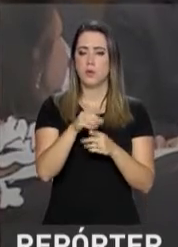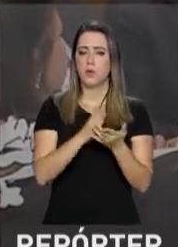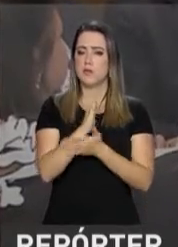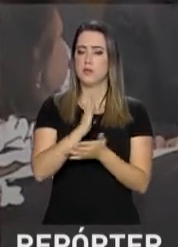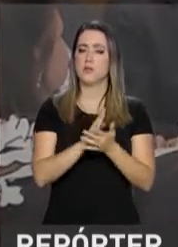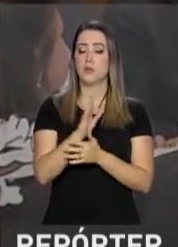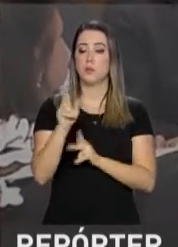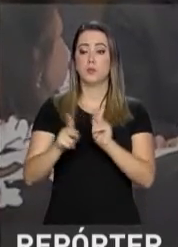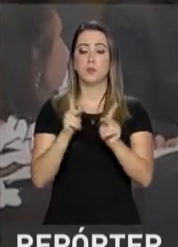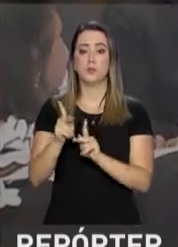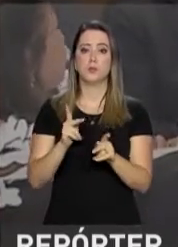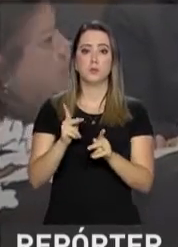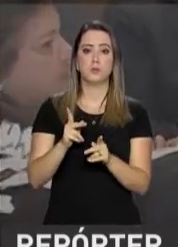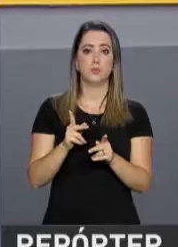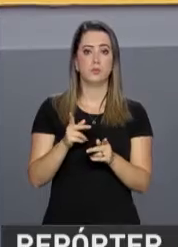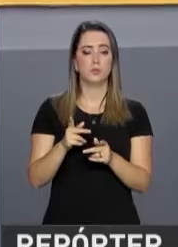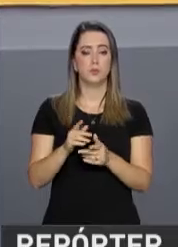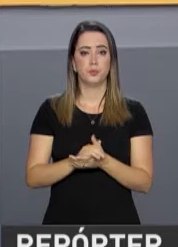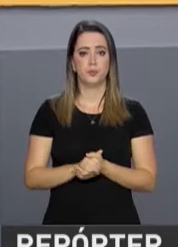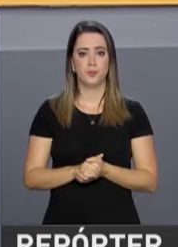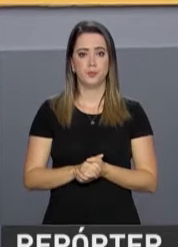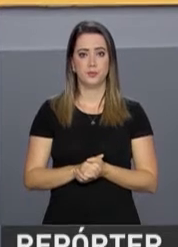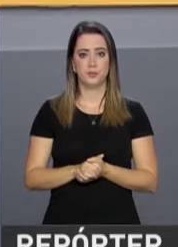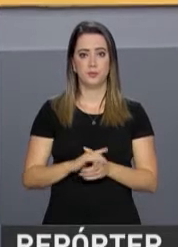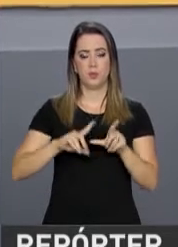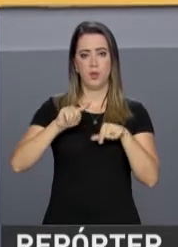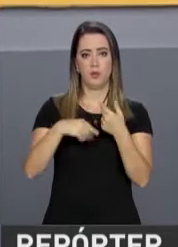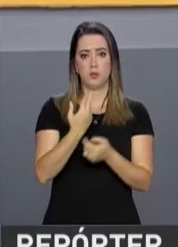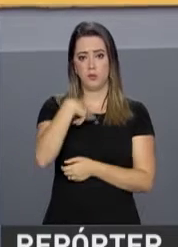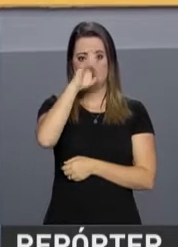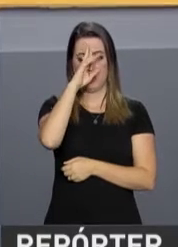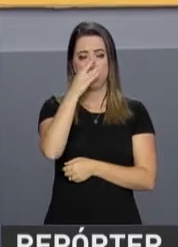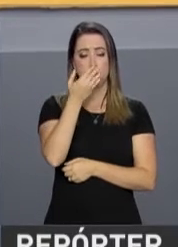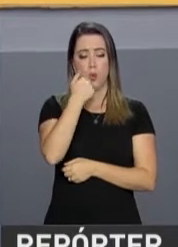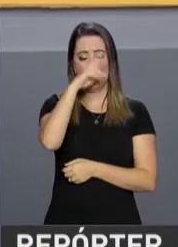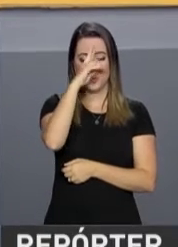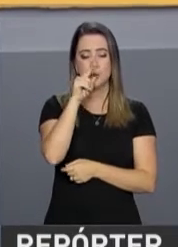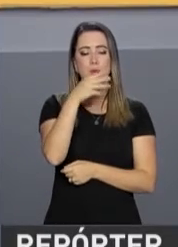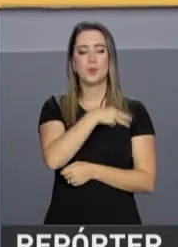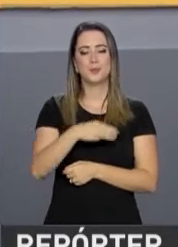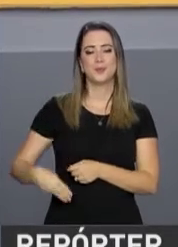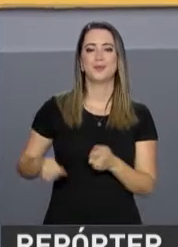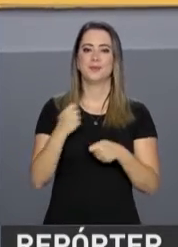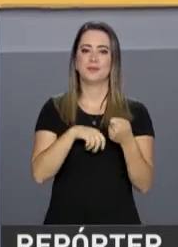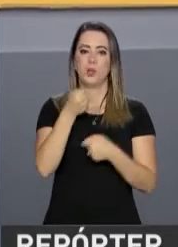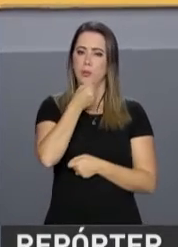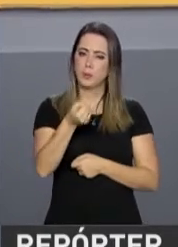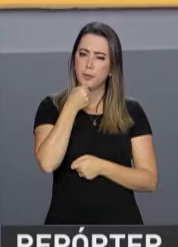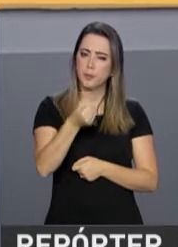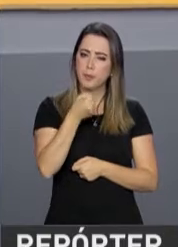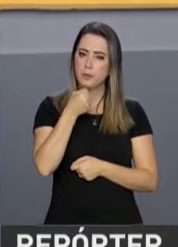elas dificilmente se revertem logo depois do almoço o ministro da fazenda henrique meirelles conversou com a imprensa